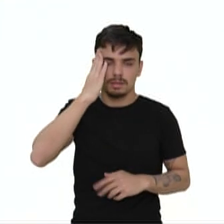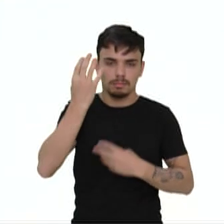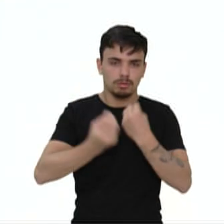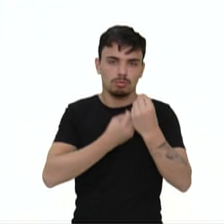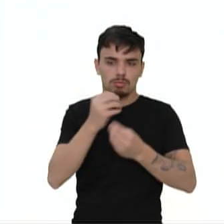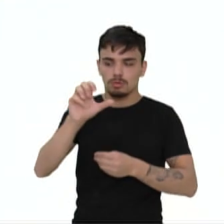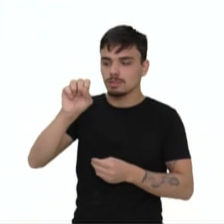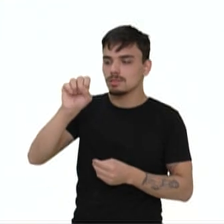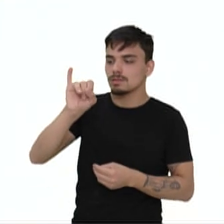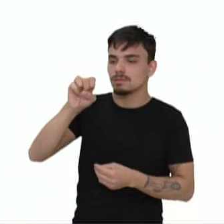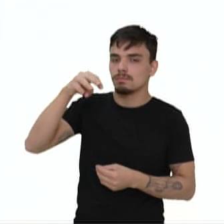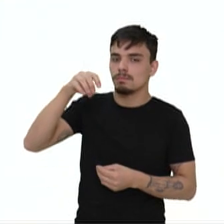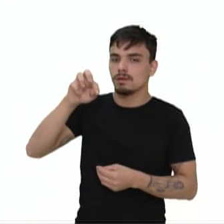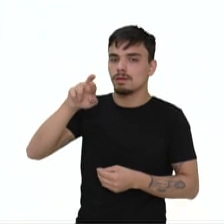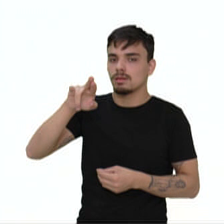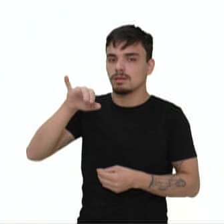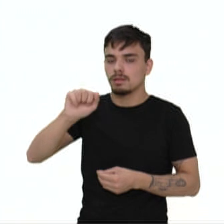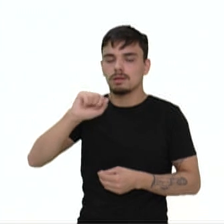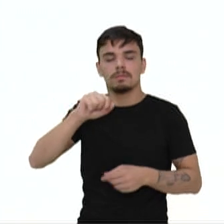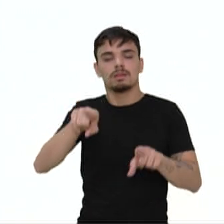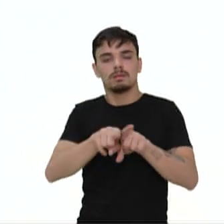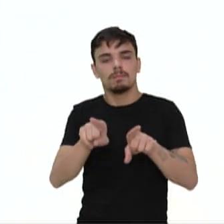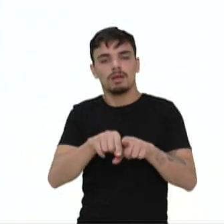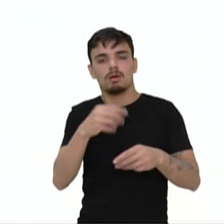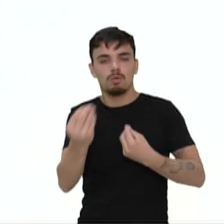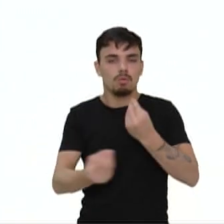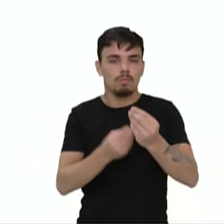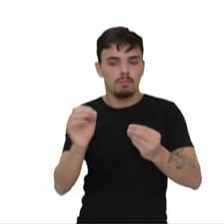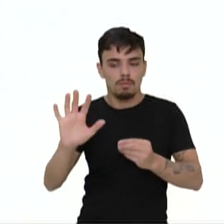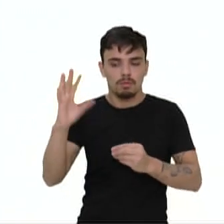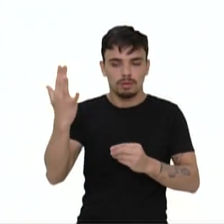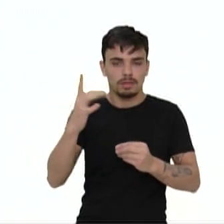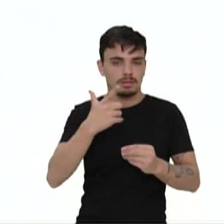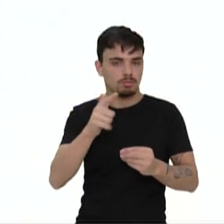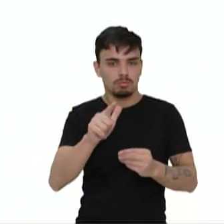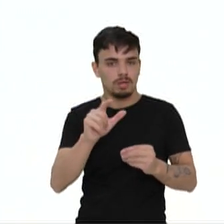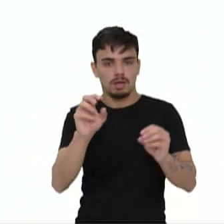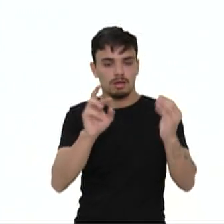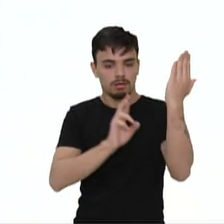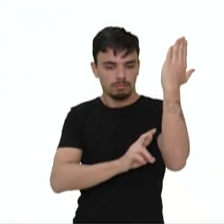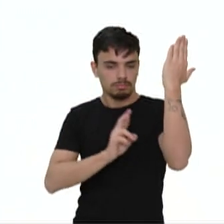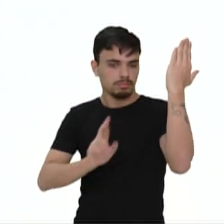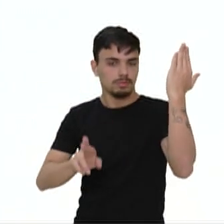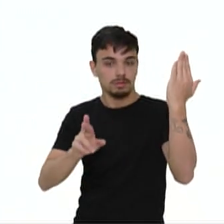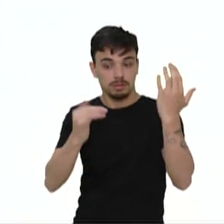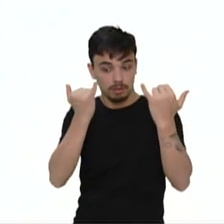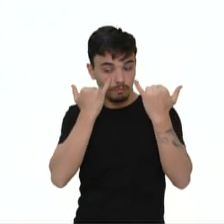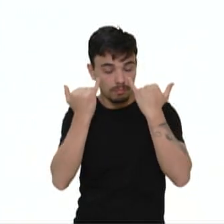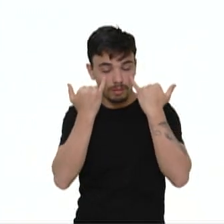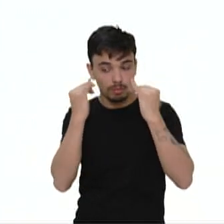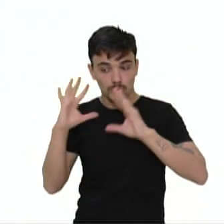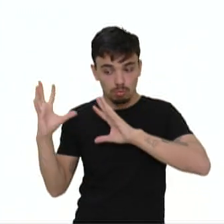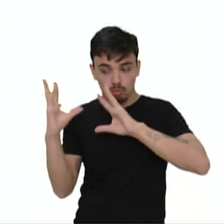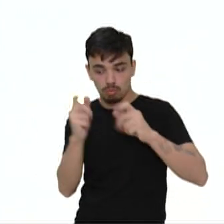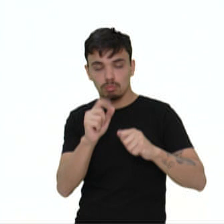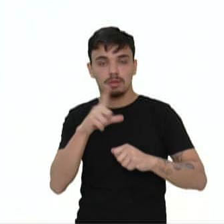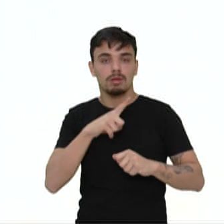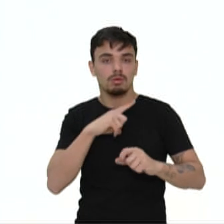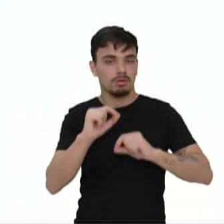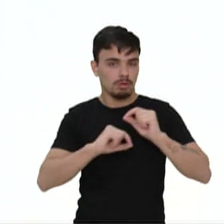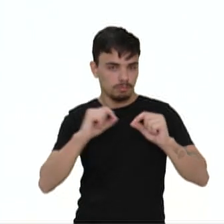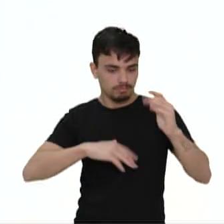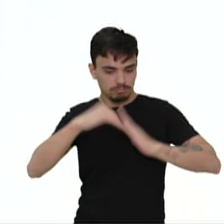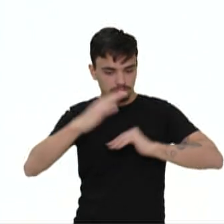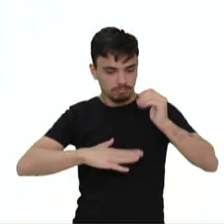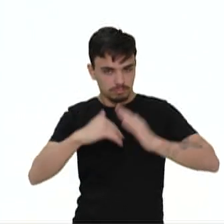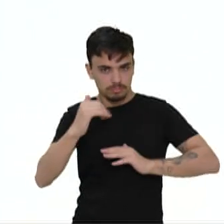já sabe o que, que acontece quando não tem raiz, né? Então agora com todas as informações, a gente vai começar a construir o gráfico